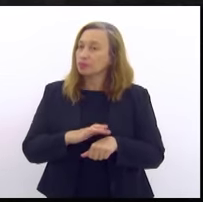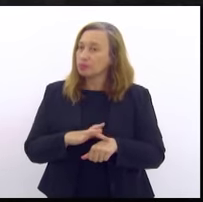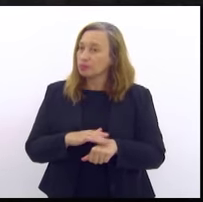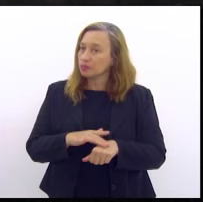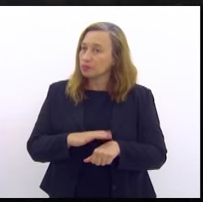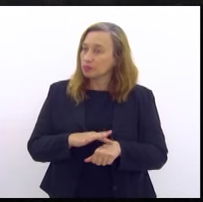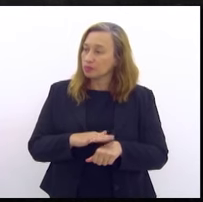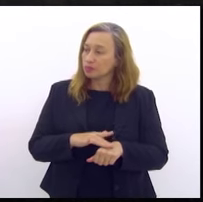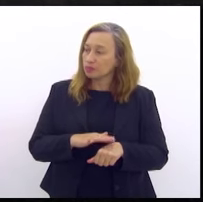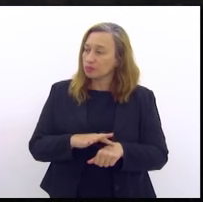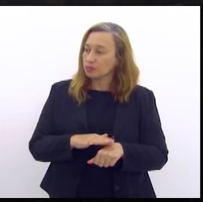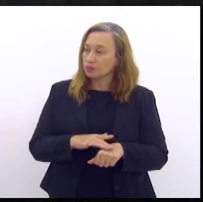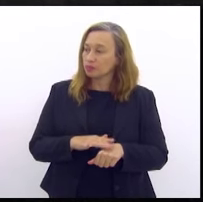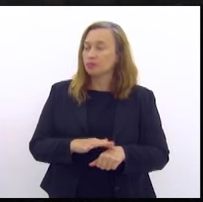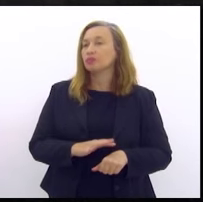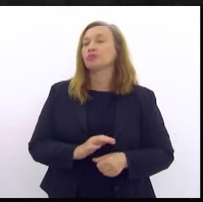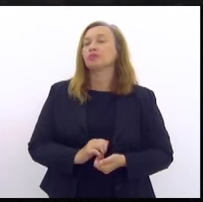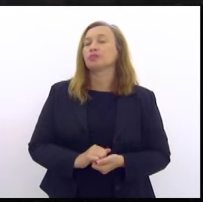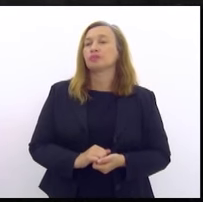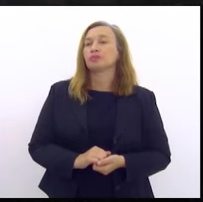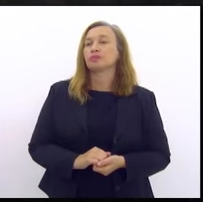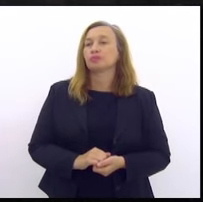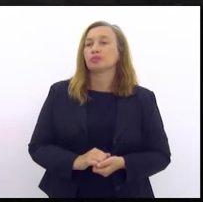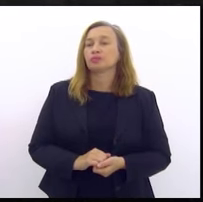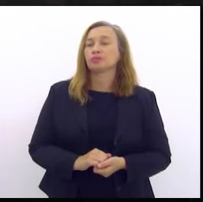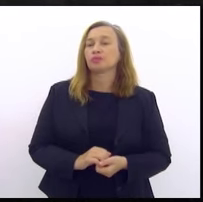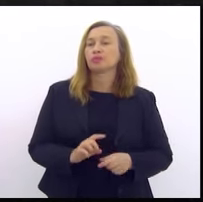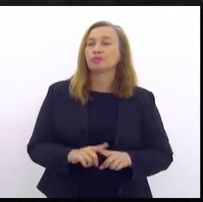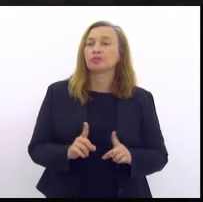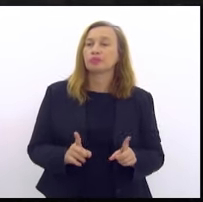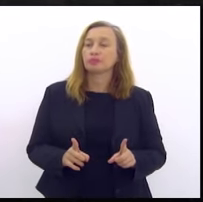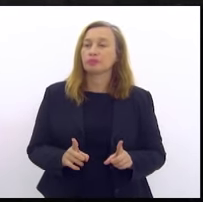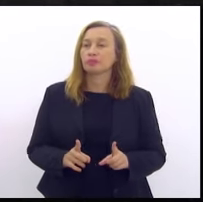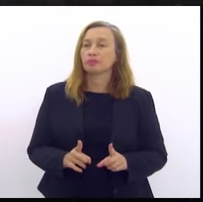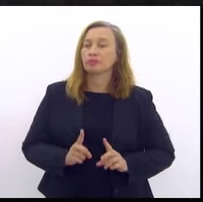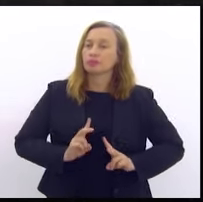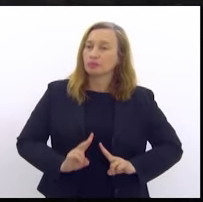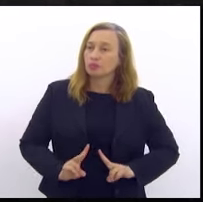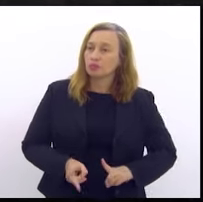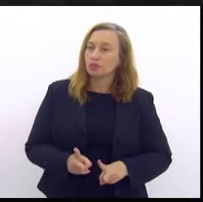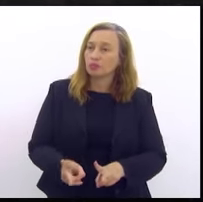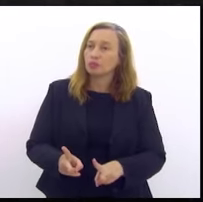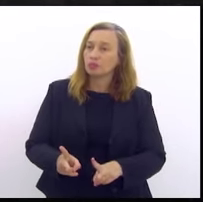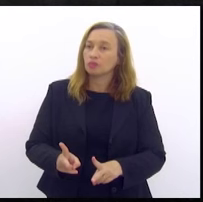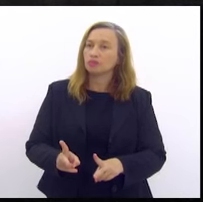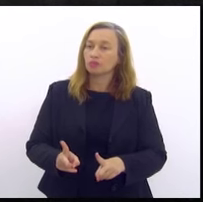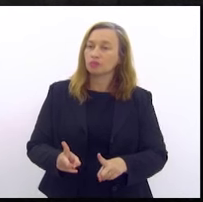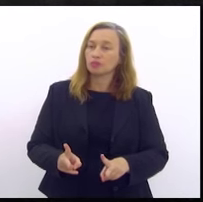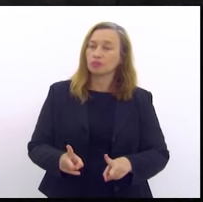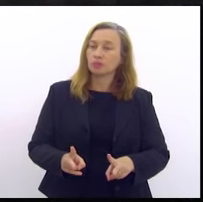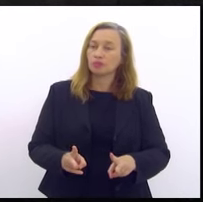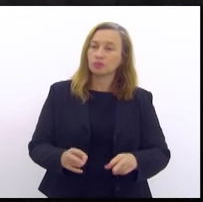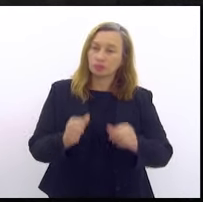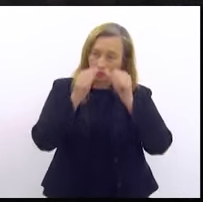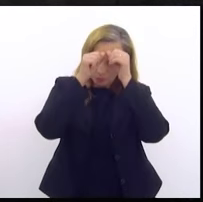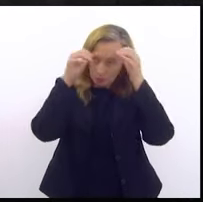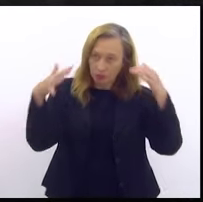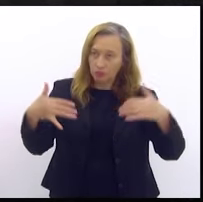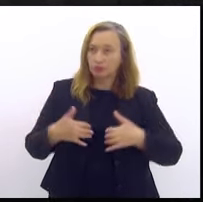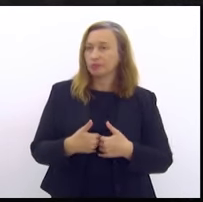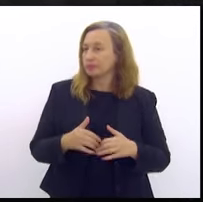permanente nas quais as crianças autistas se tornam adultos autistas e continuam com as deficiências congênitas.